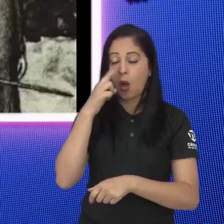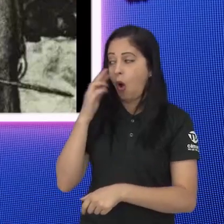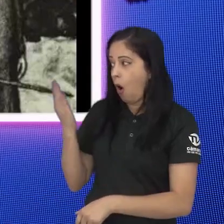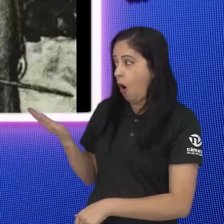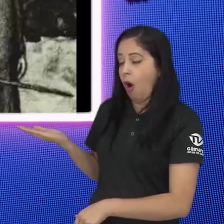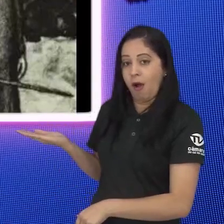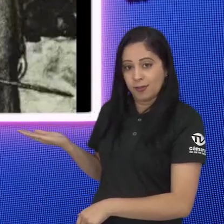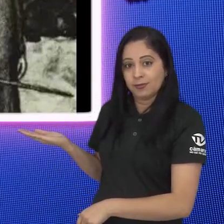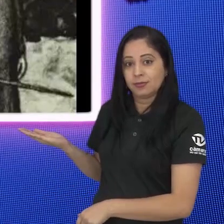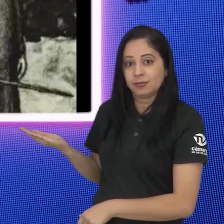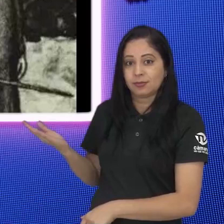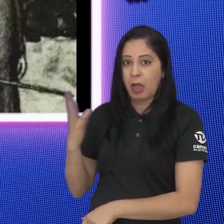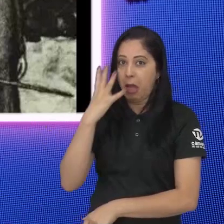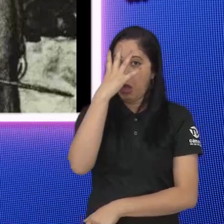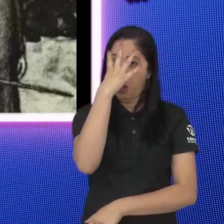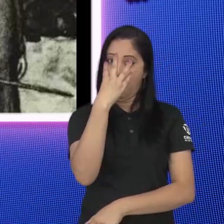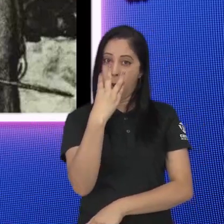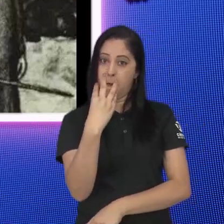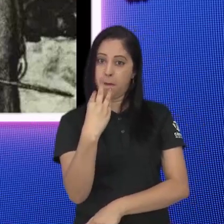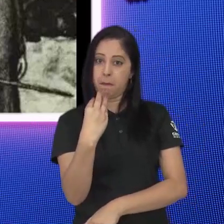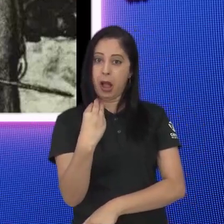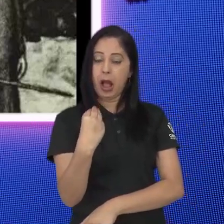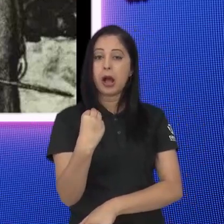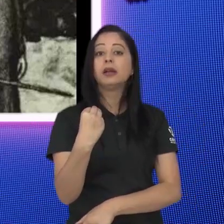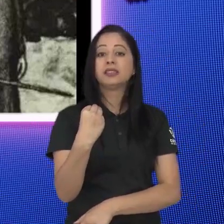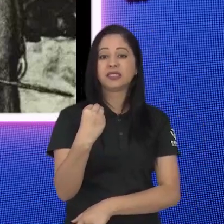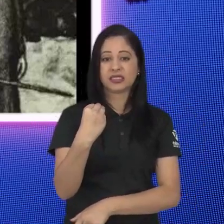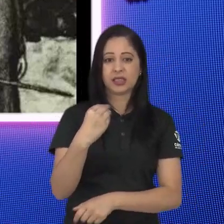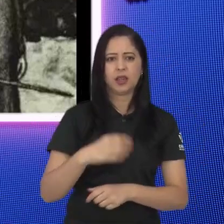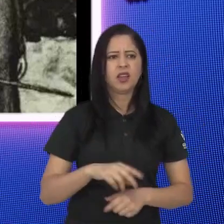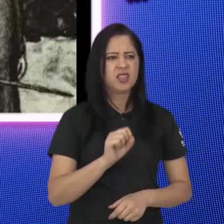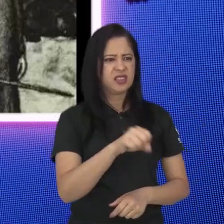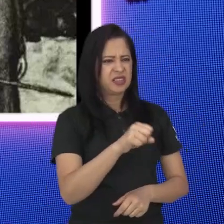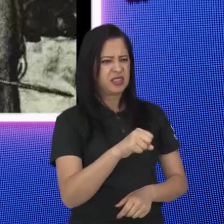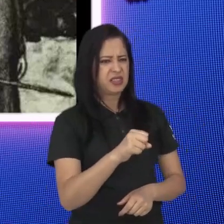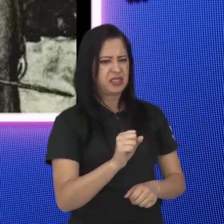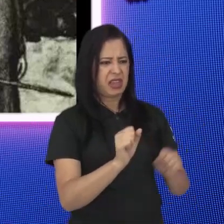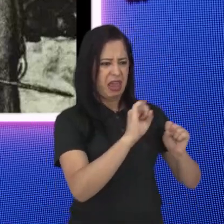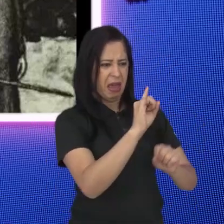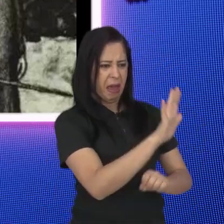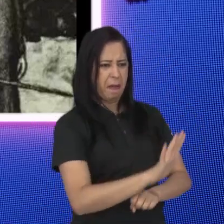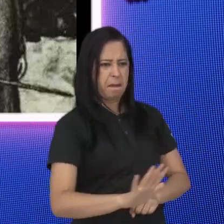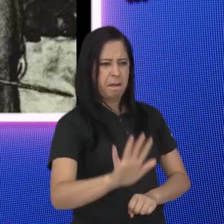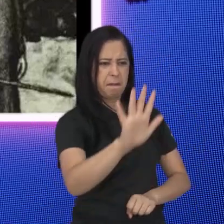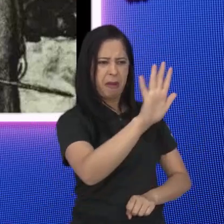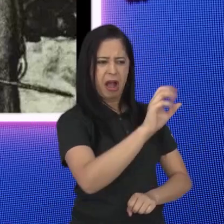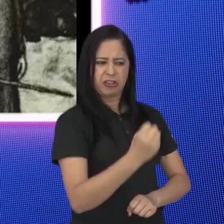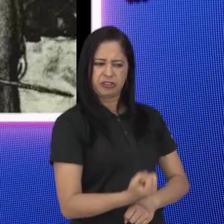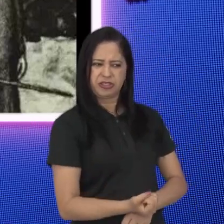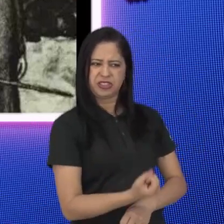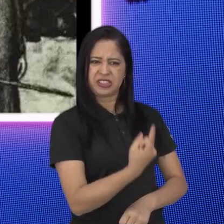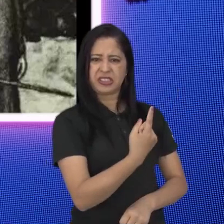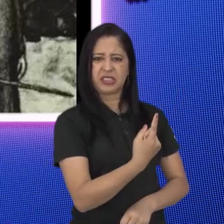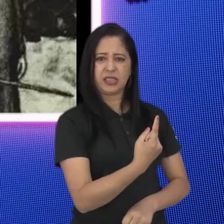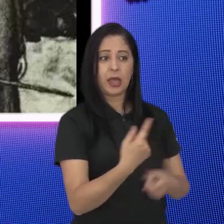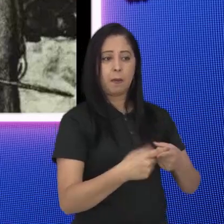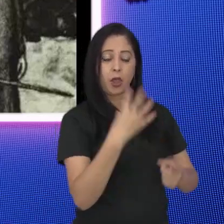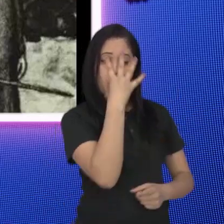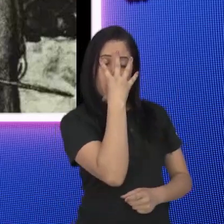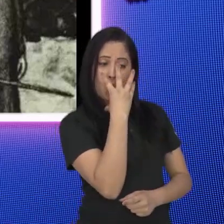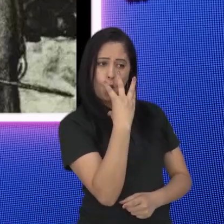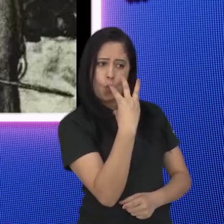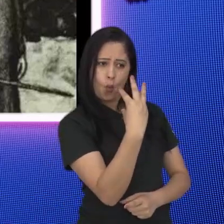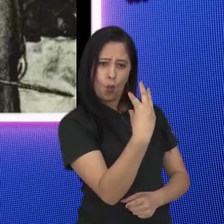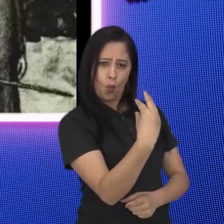um tucano, né? Sim, é uma imagem muito gótica, né? Aquele símbolo, aquela máscara que ela é bem pontuda